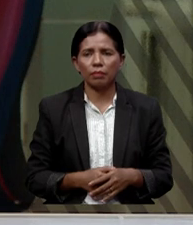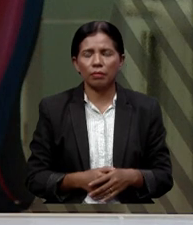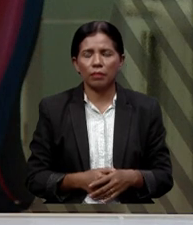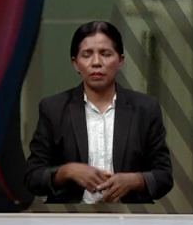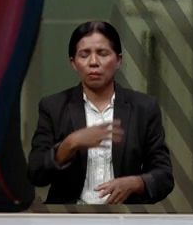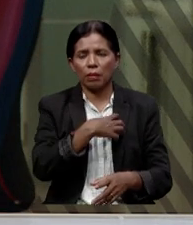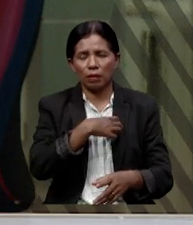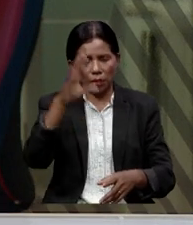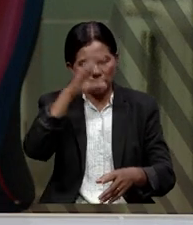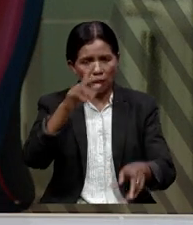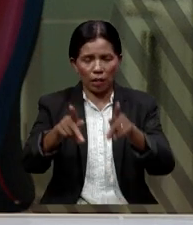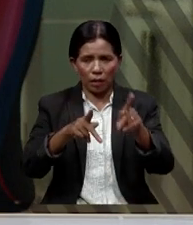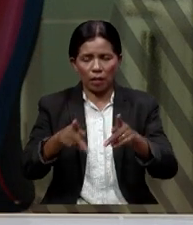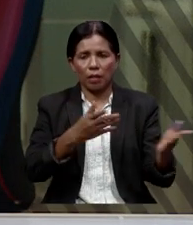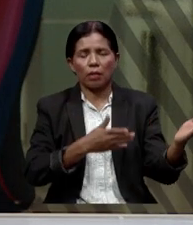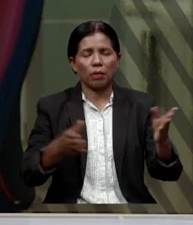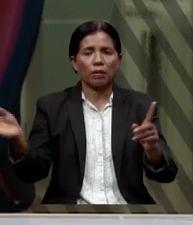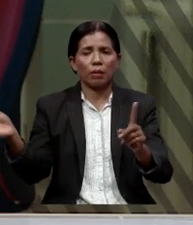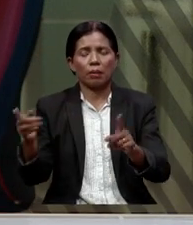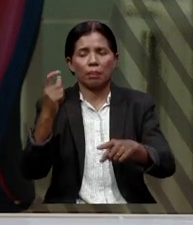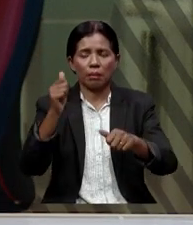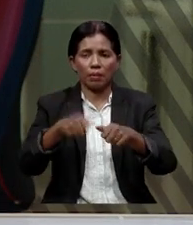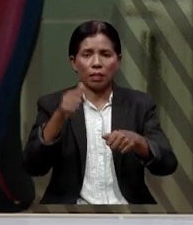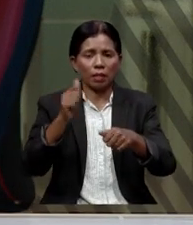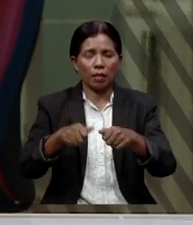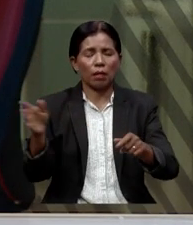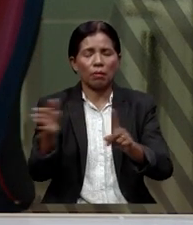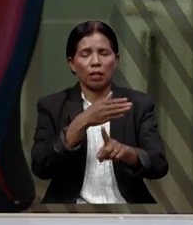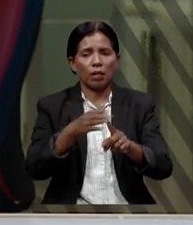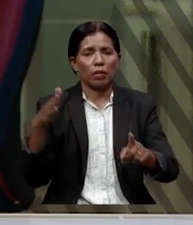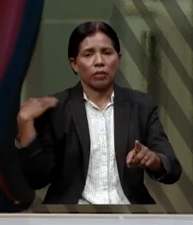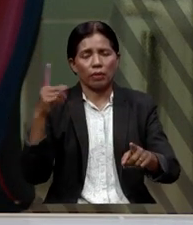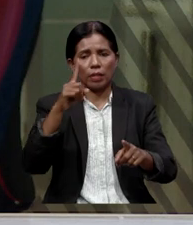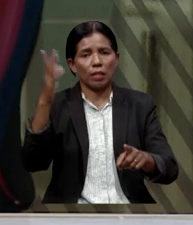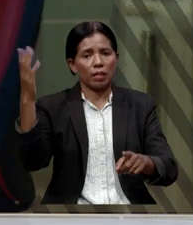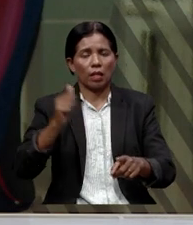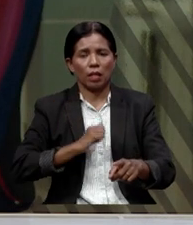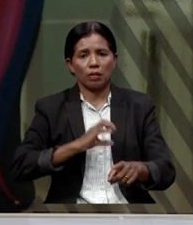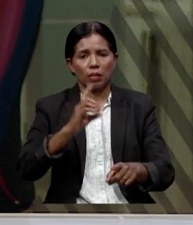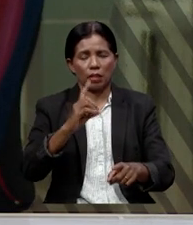Penetele se buca tuir suspeito ne belori martelu, bacu zo venide iha audien.